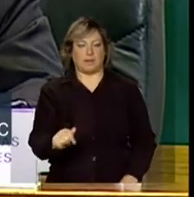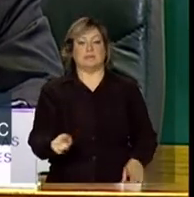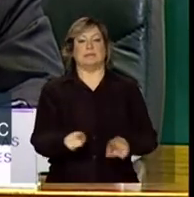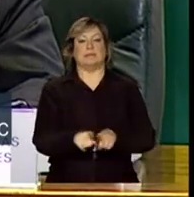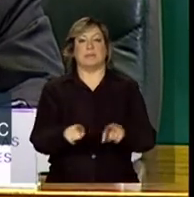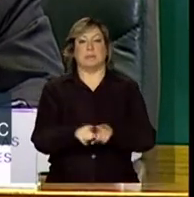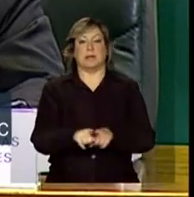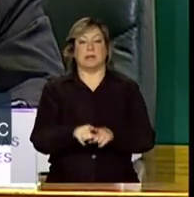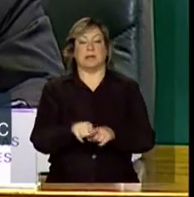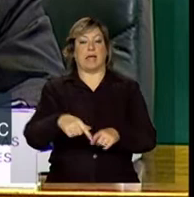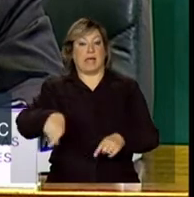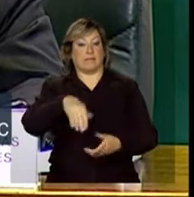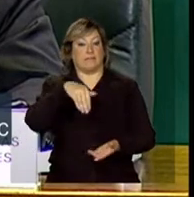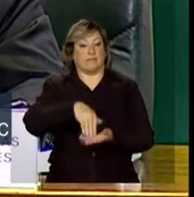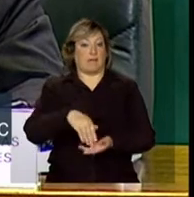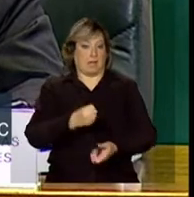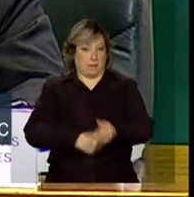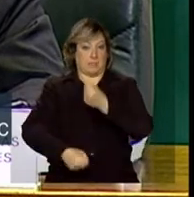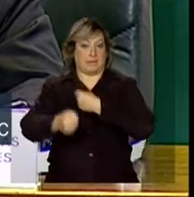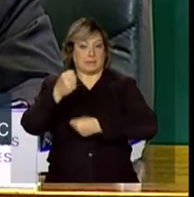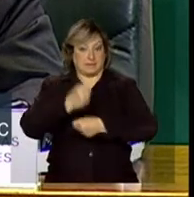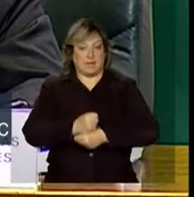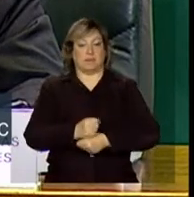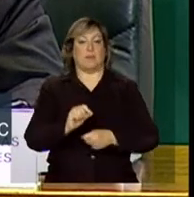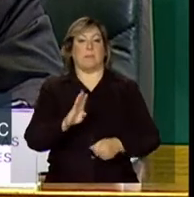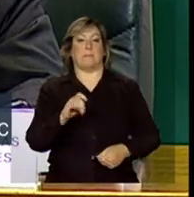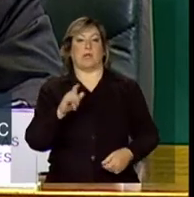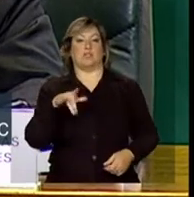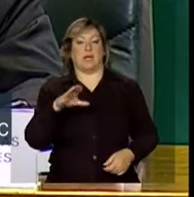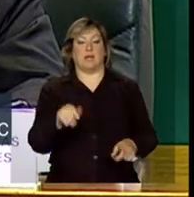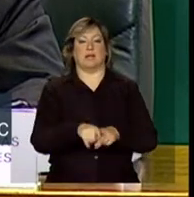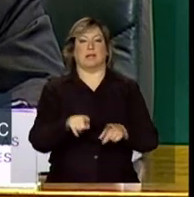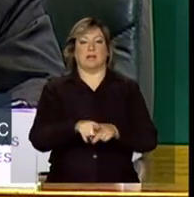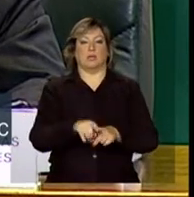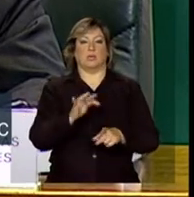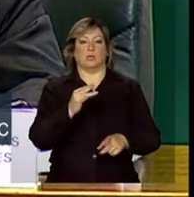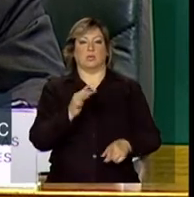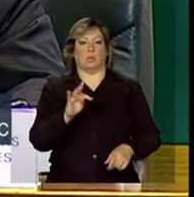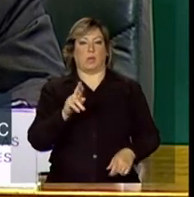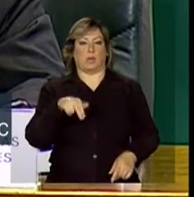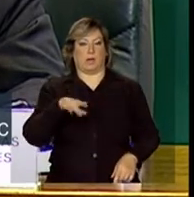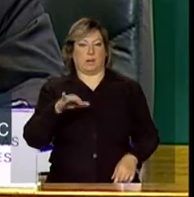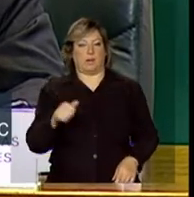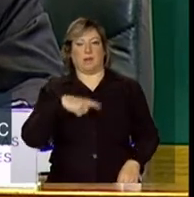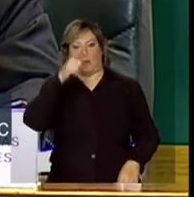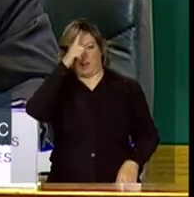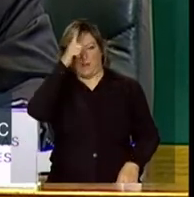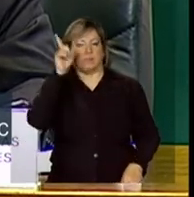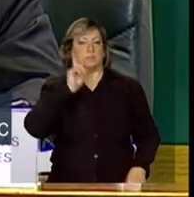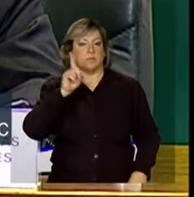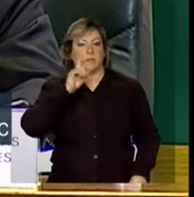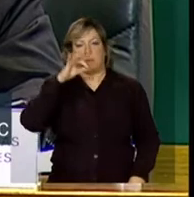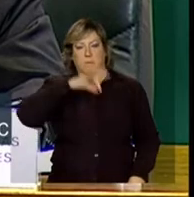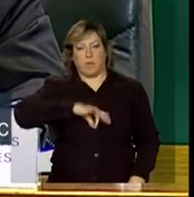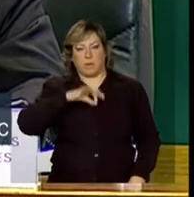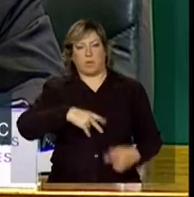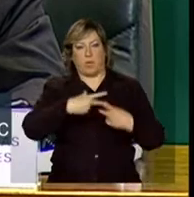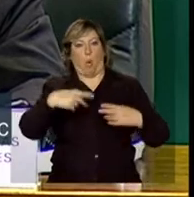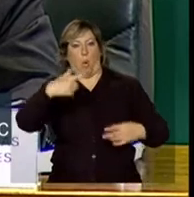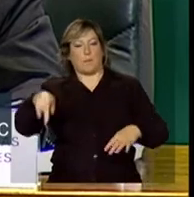Esses foram no final de 2011 a Bélgica Bulgária Turquia e Índia Alemanha Estados Unidos e peru neste